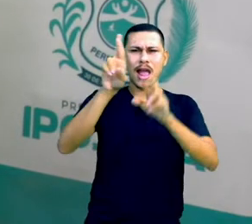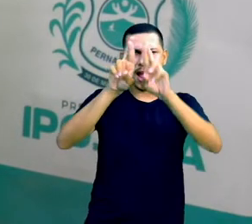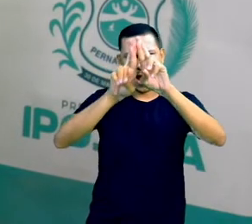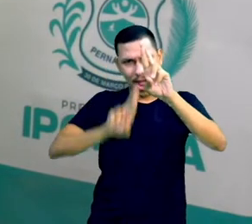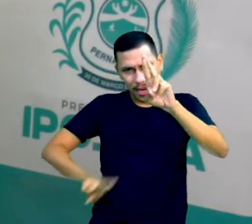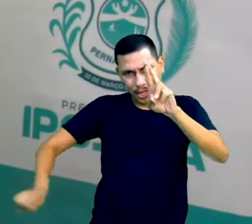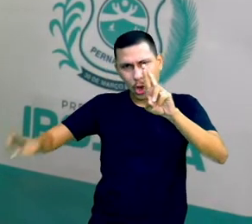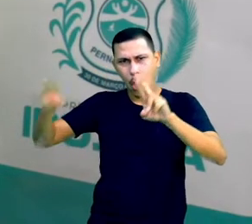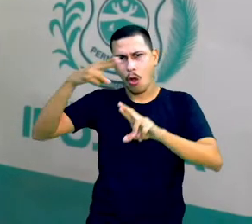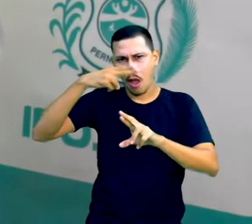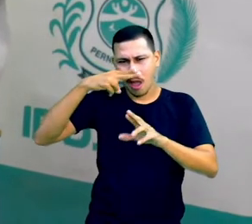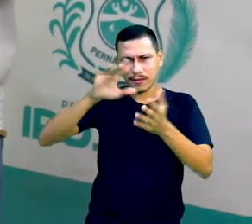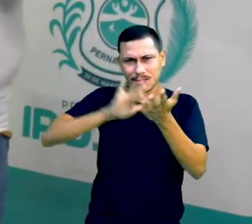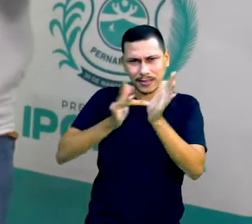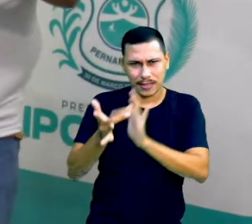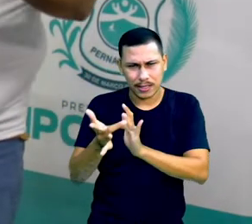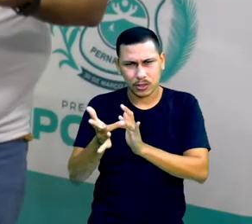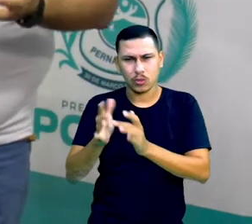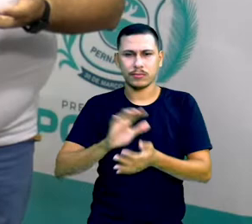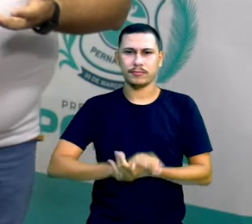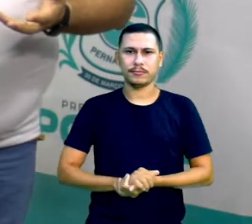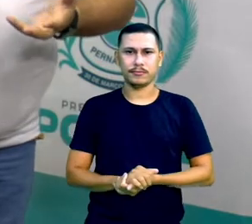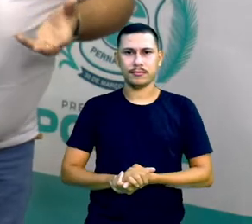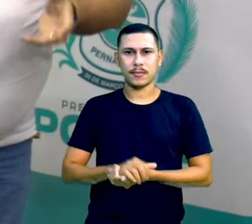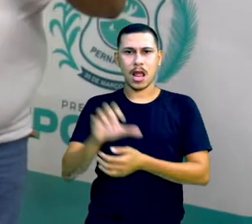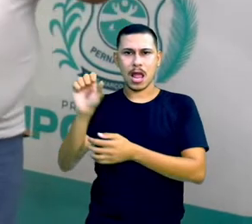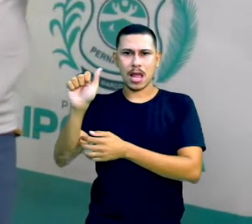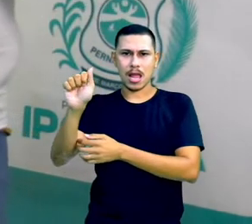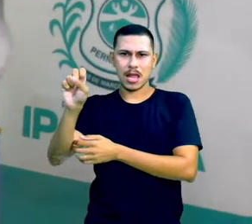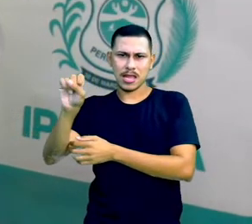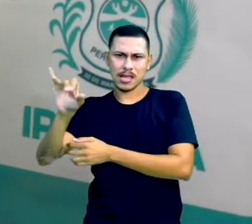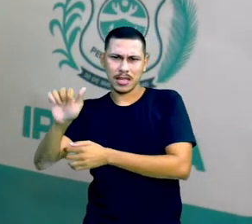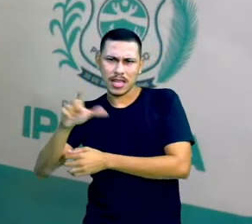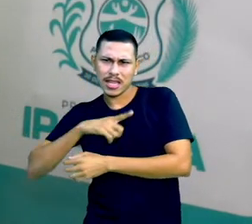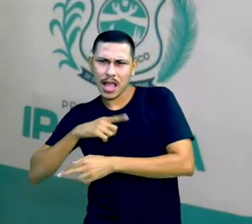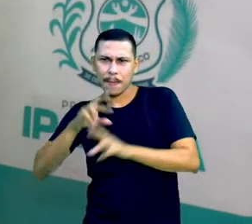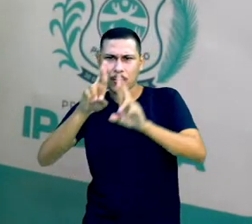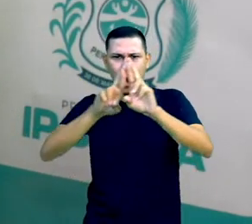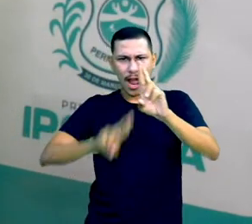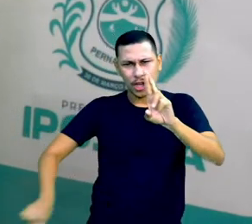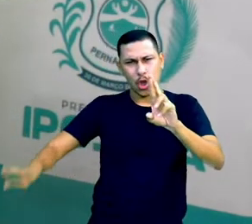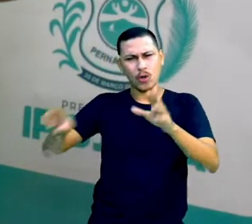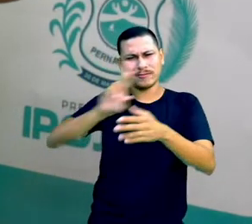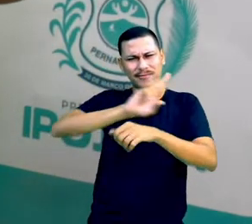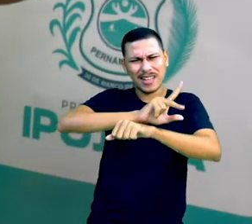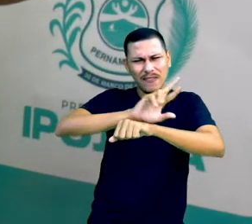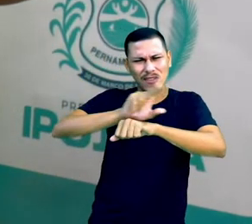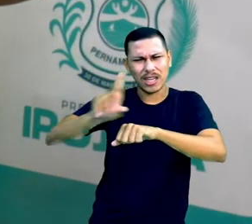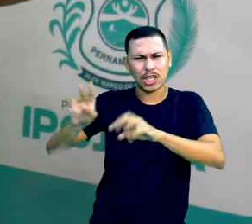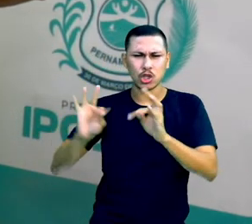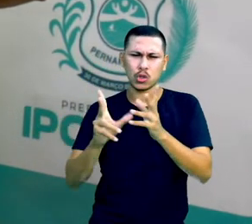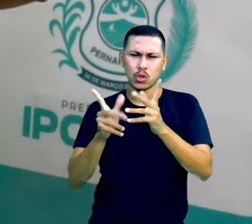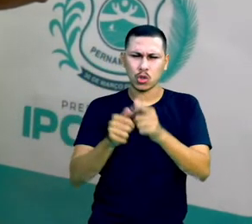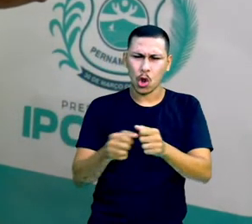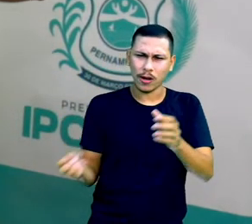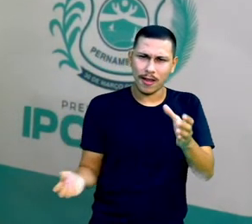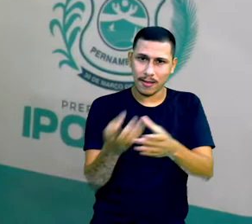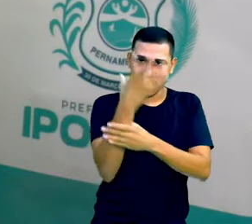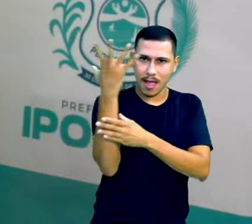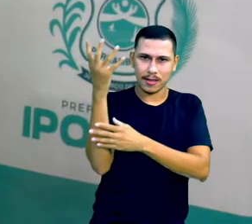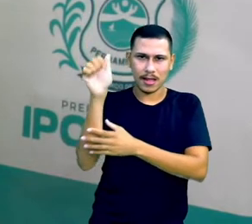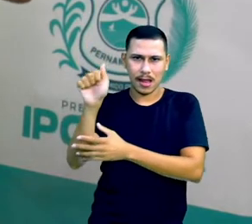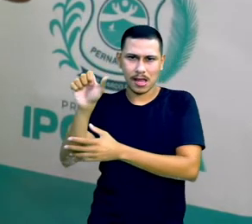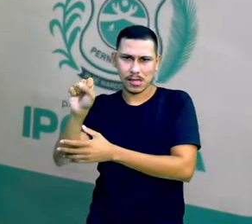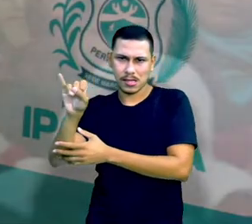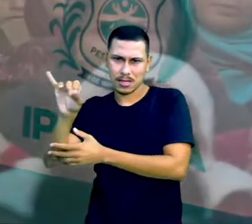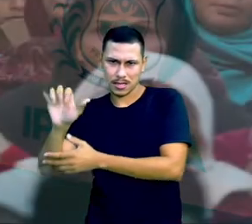tem várias denominações religiosas e todas surgiram no continente asiático. Aí